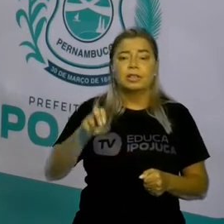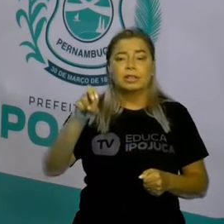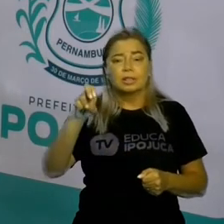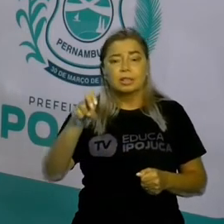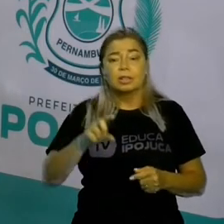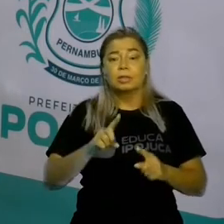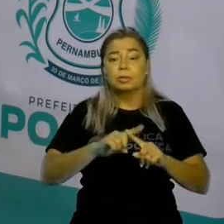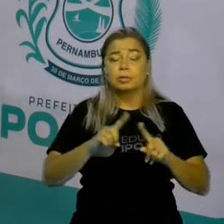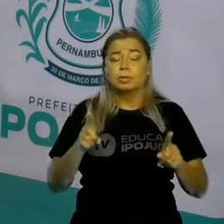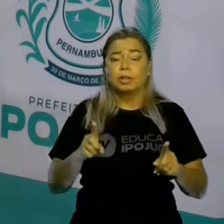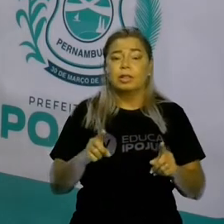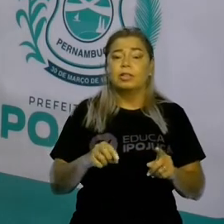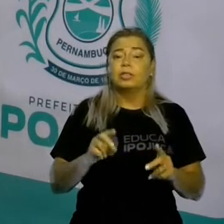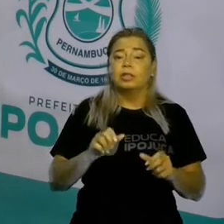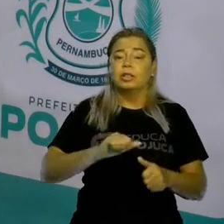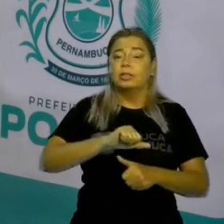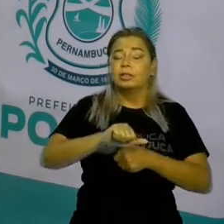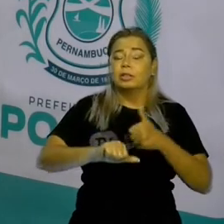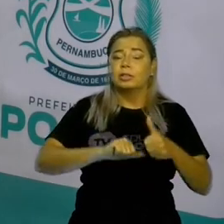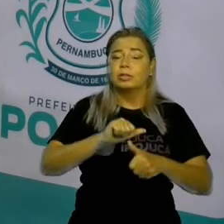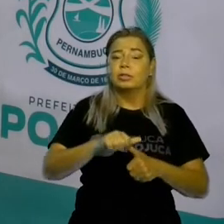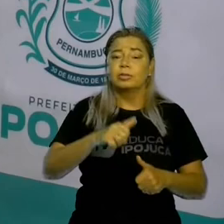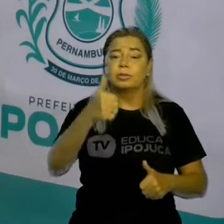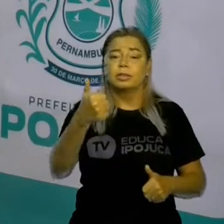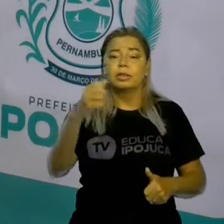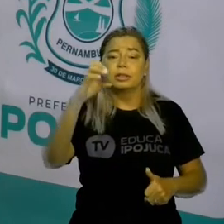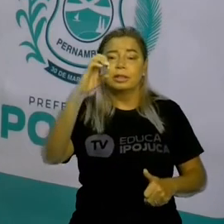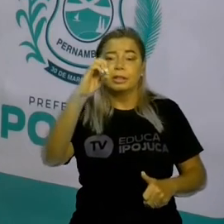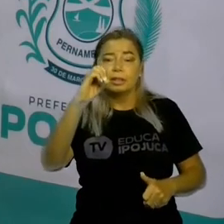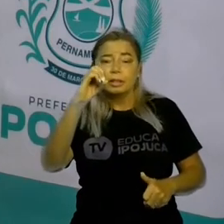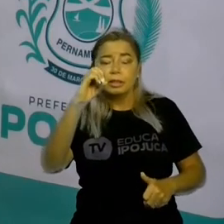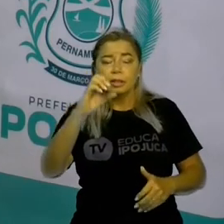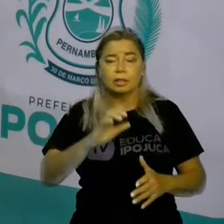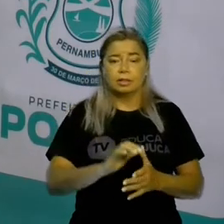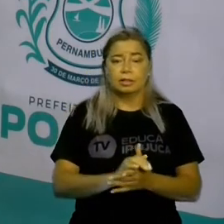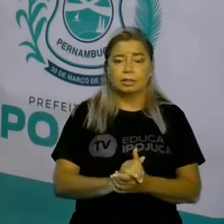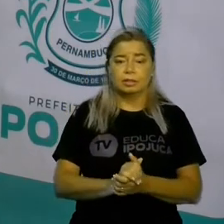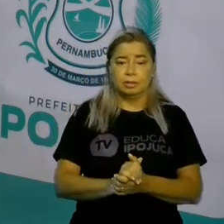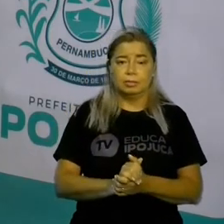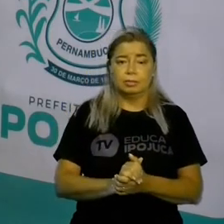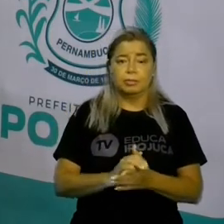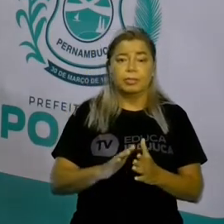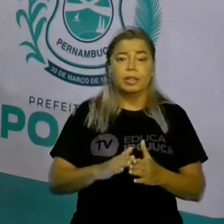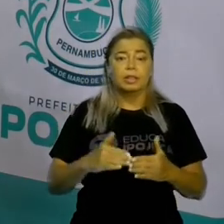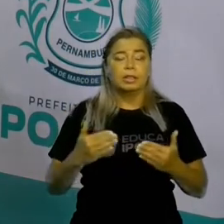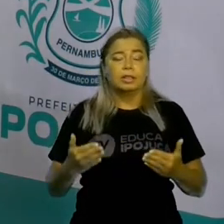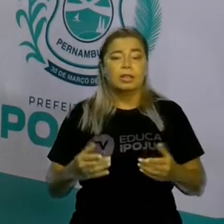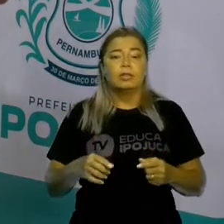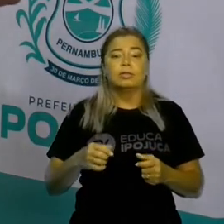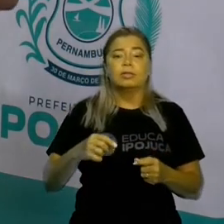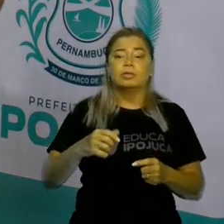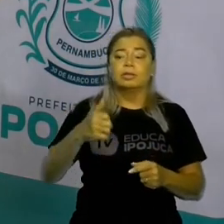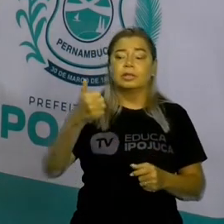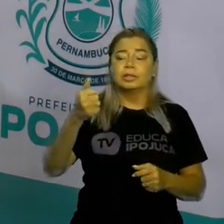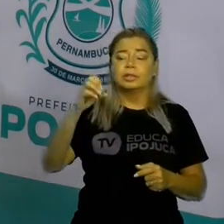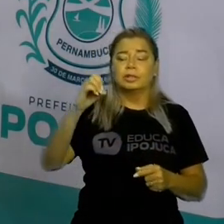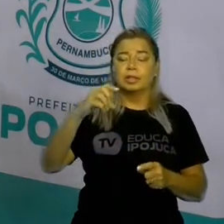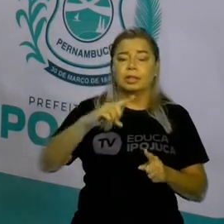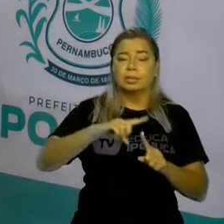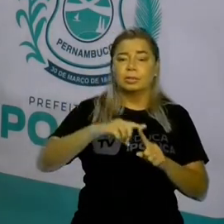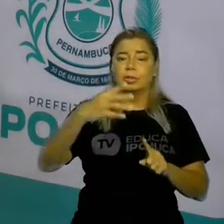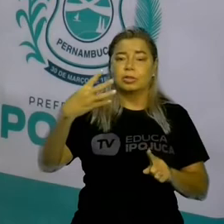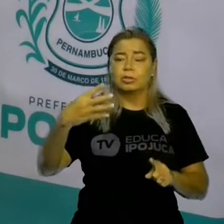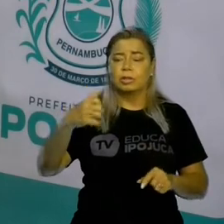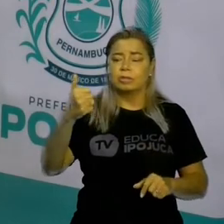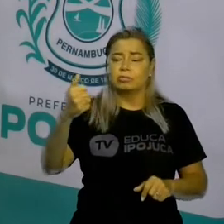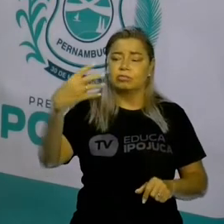10 unidades. Com as 4 que nós já tínhamos, virou 14. E aí, por enquanto, eu não vou